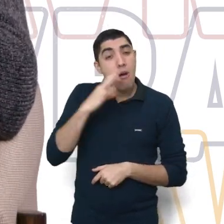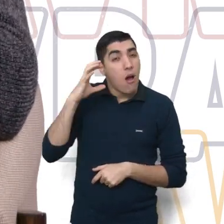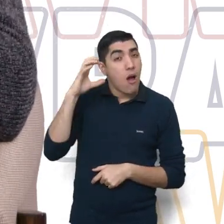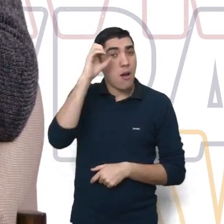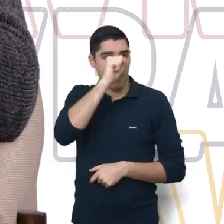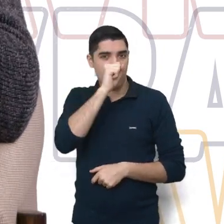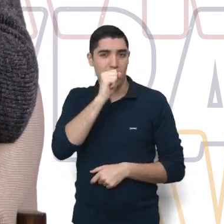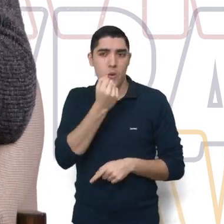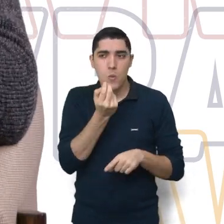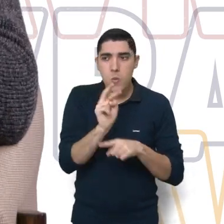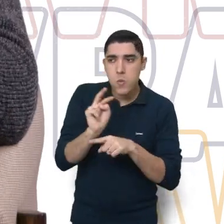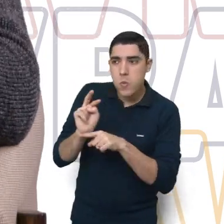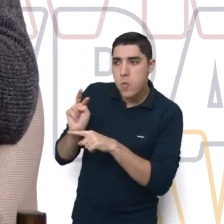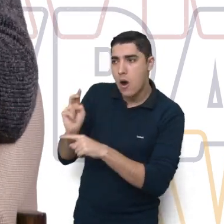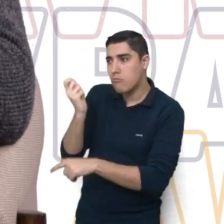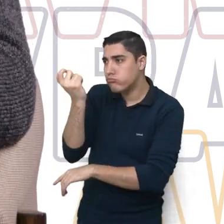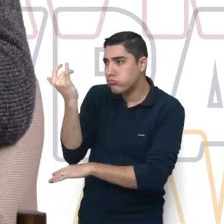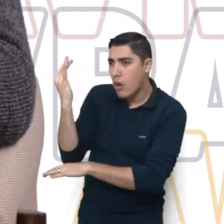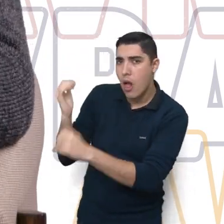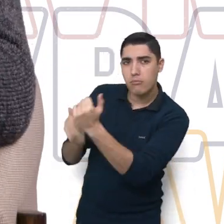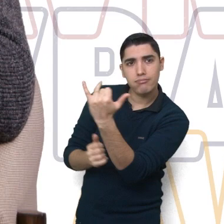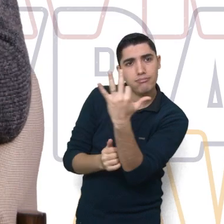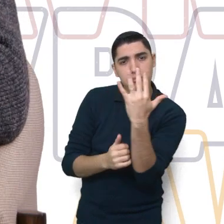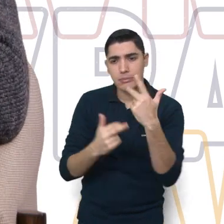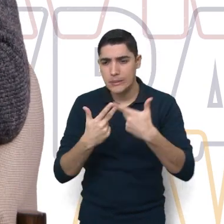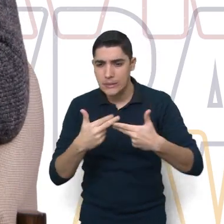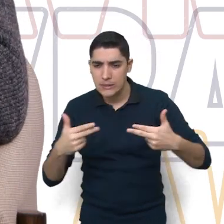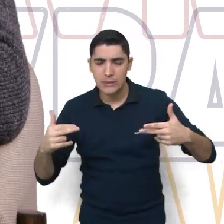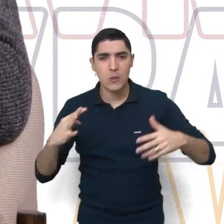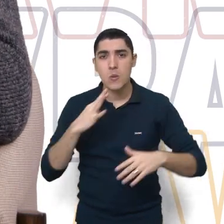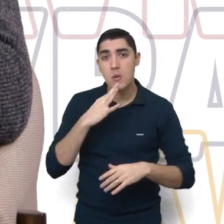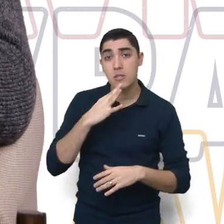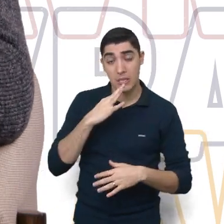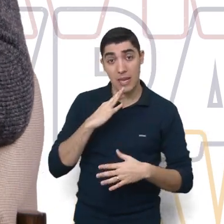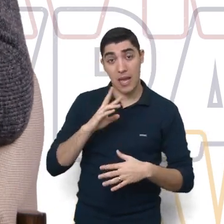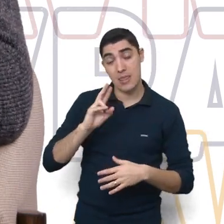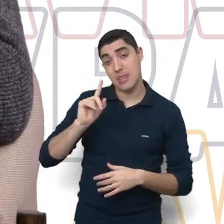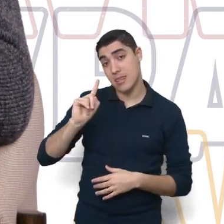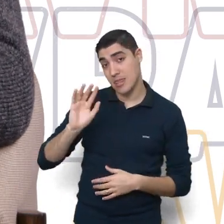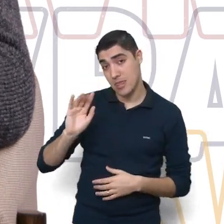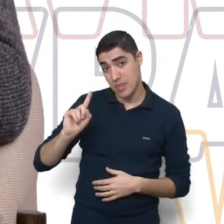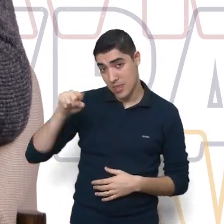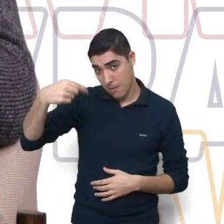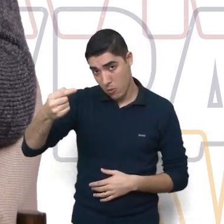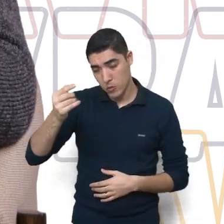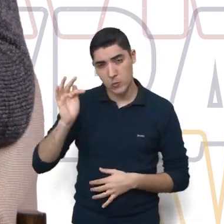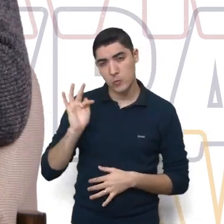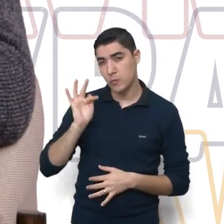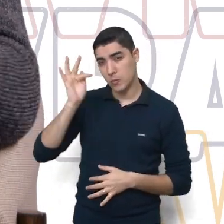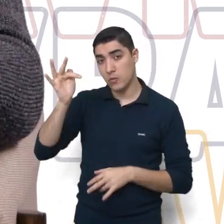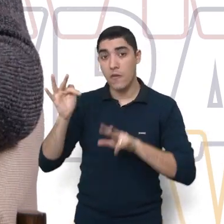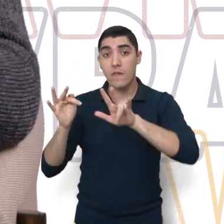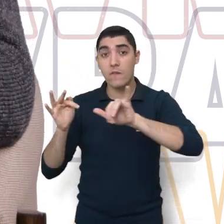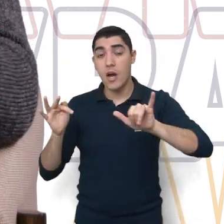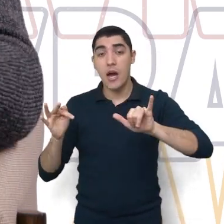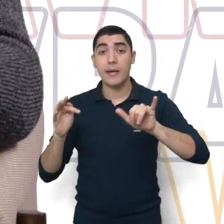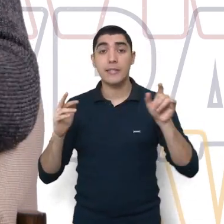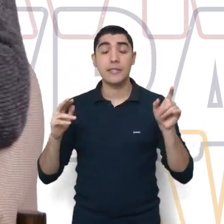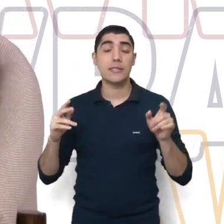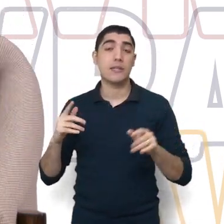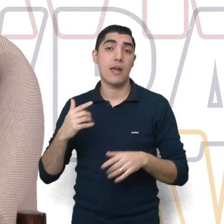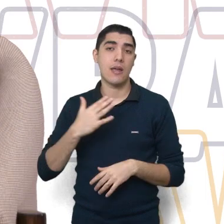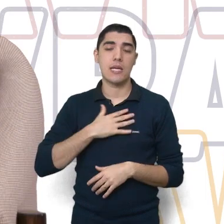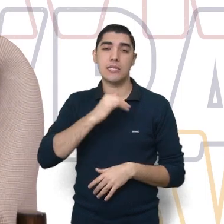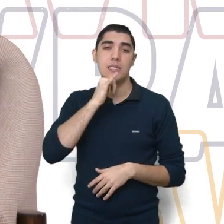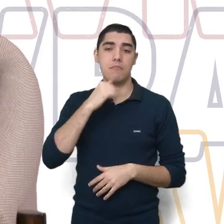vai ter peso na sua decisão na hora de por exemplo né corriqueiramente